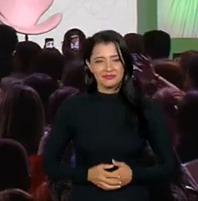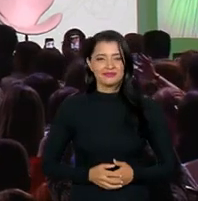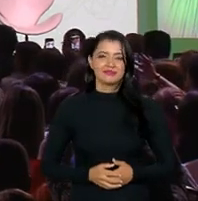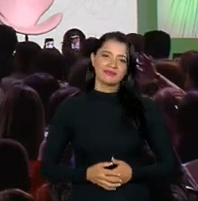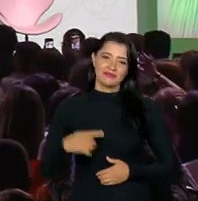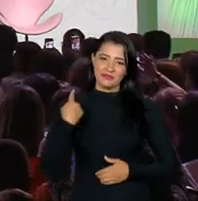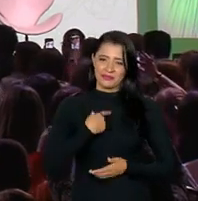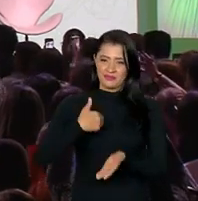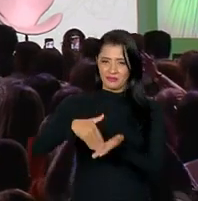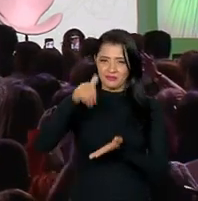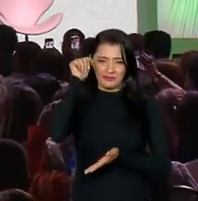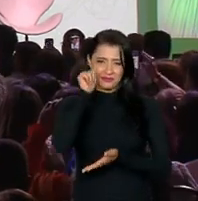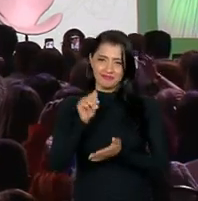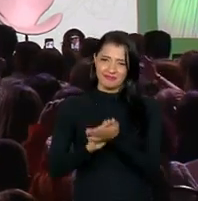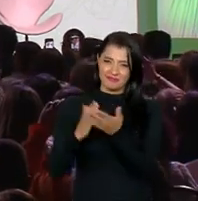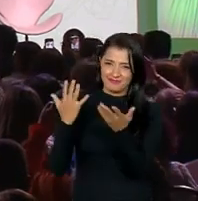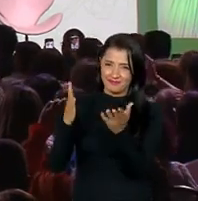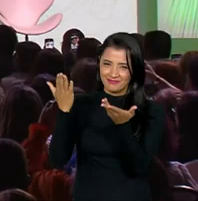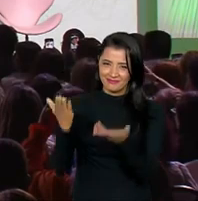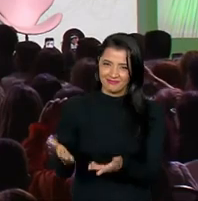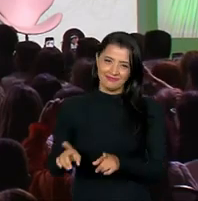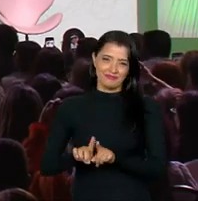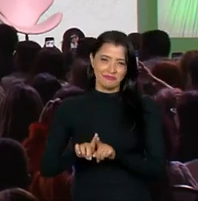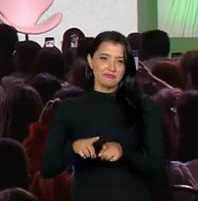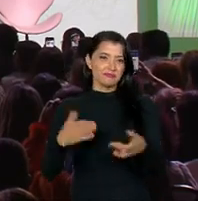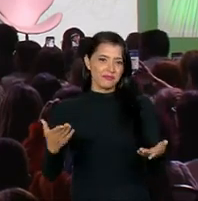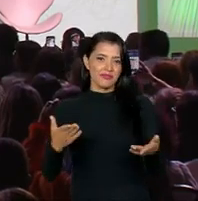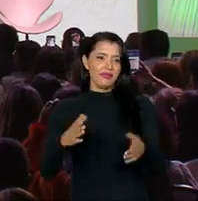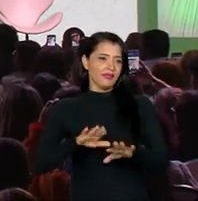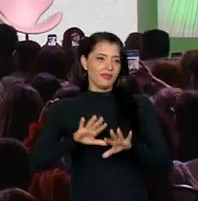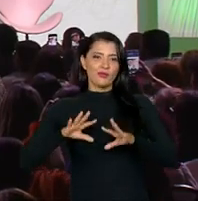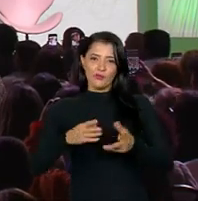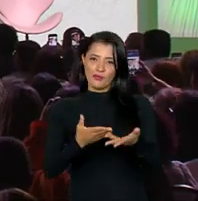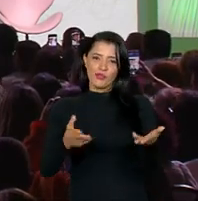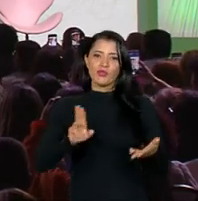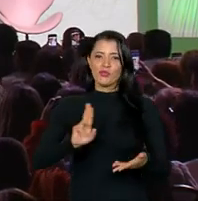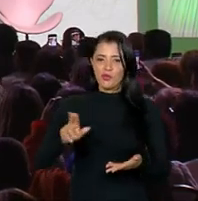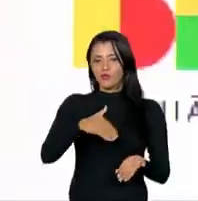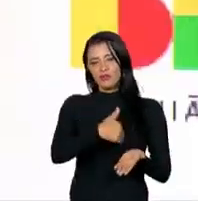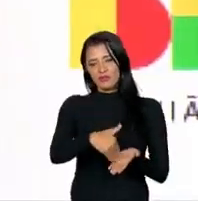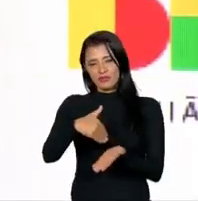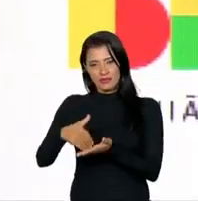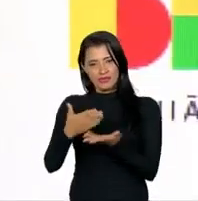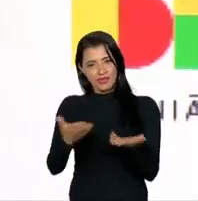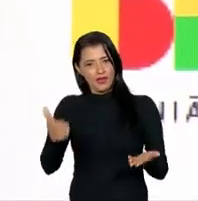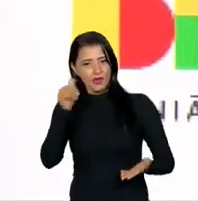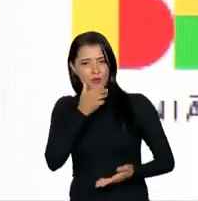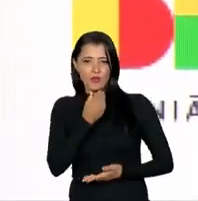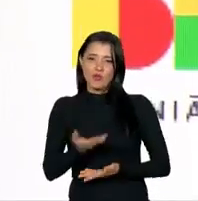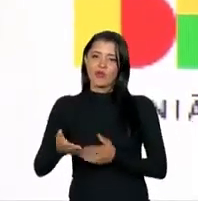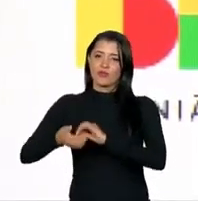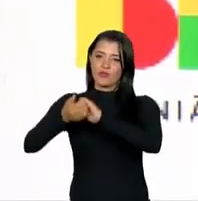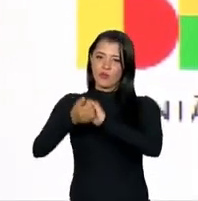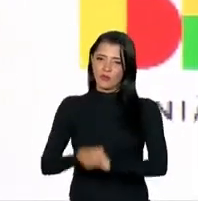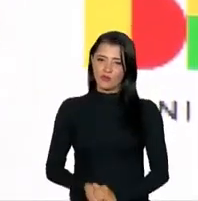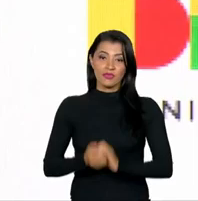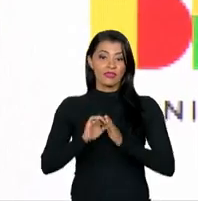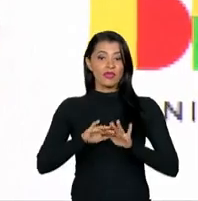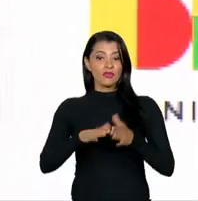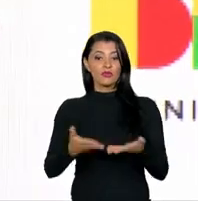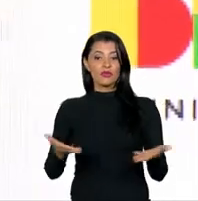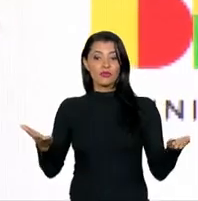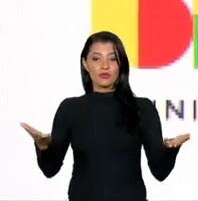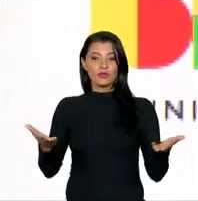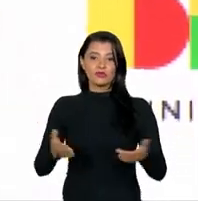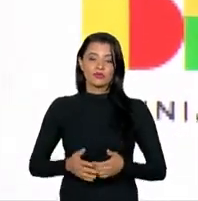A nossa secretária, salva de palmas para ela também. Enfim, em nome dos secretários e secretárias, queria cumprimentar